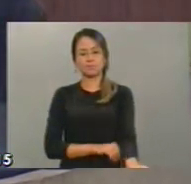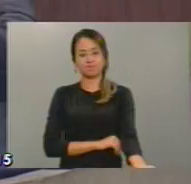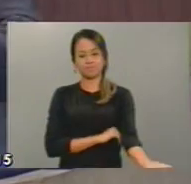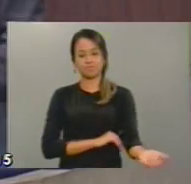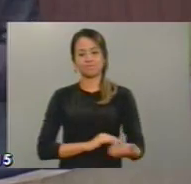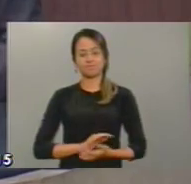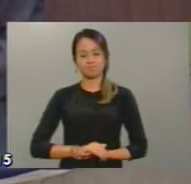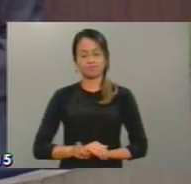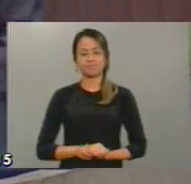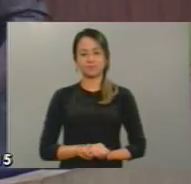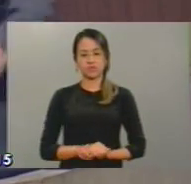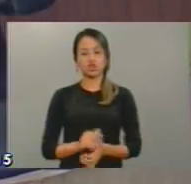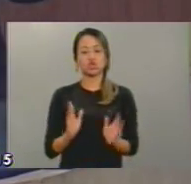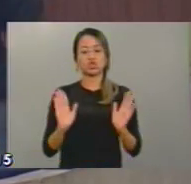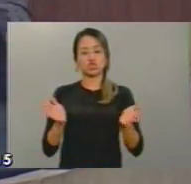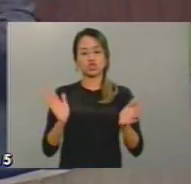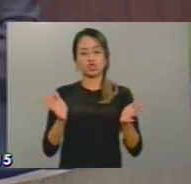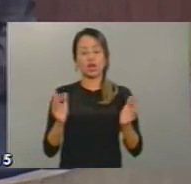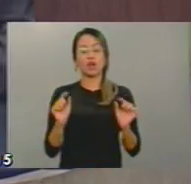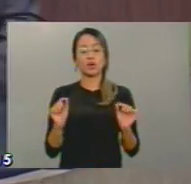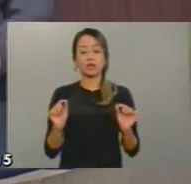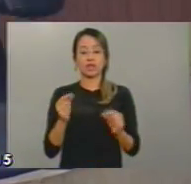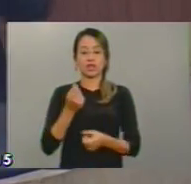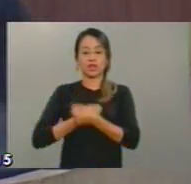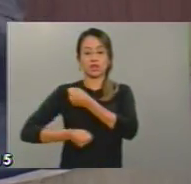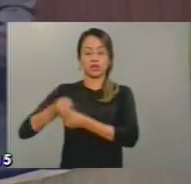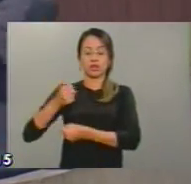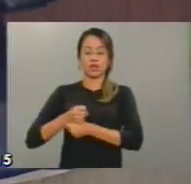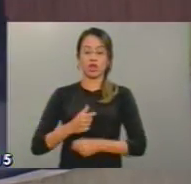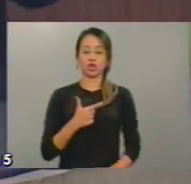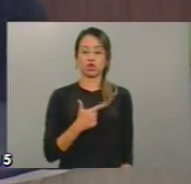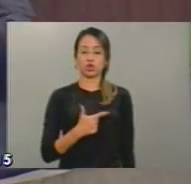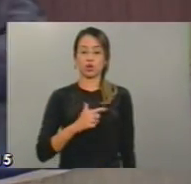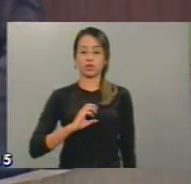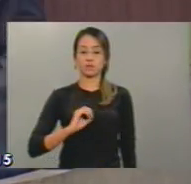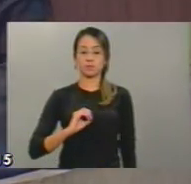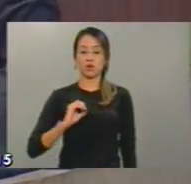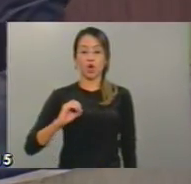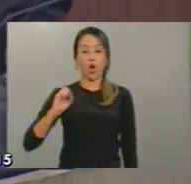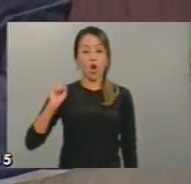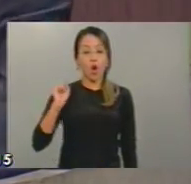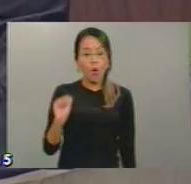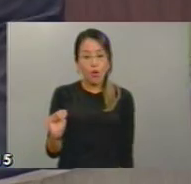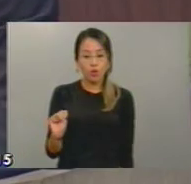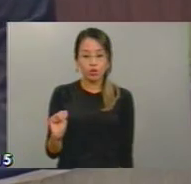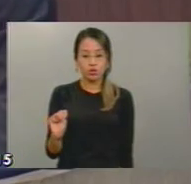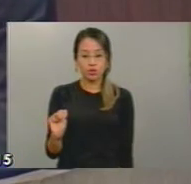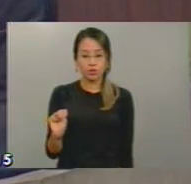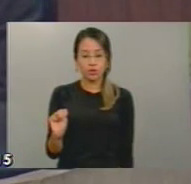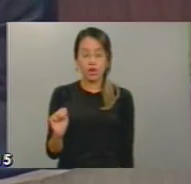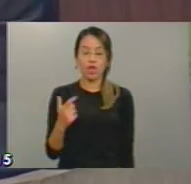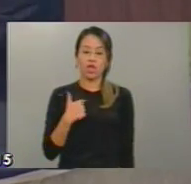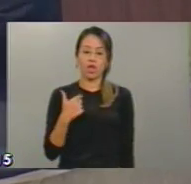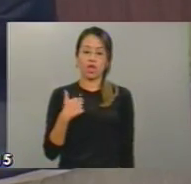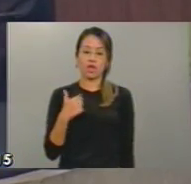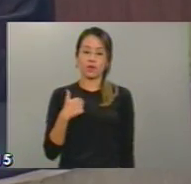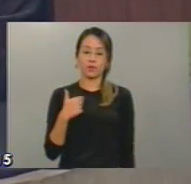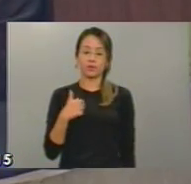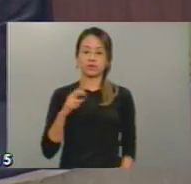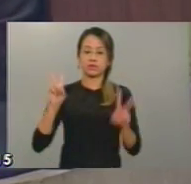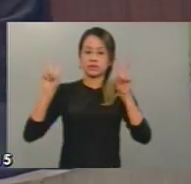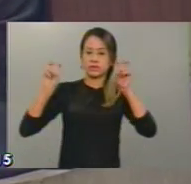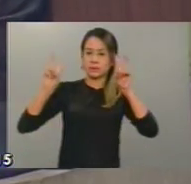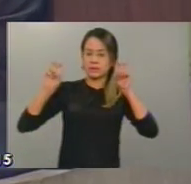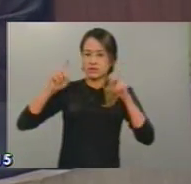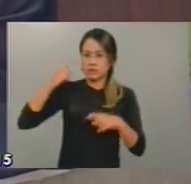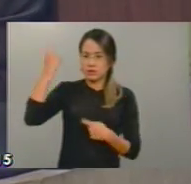em inúmeras ocasiões, desde 2008, 2009, 2010, eu trabalho nesta área muito